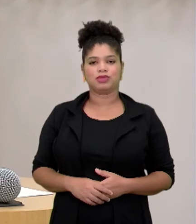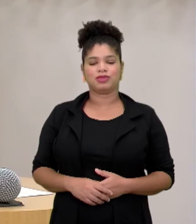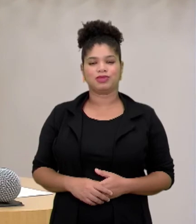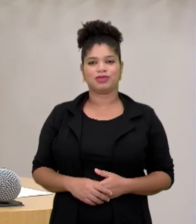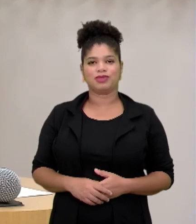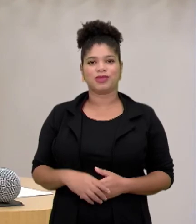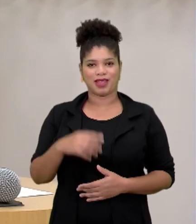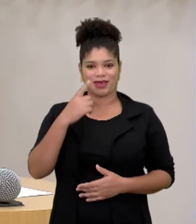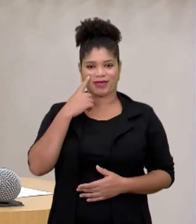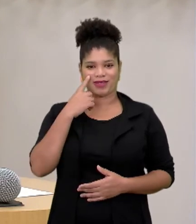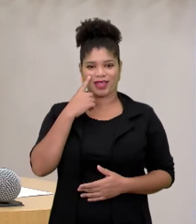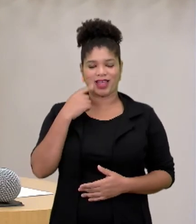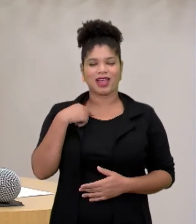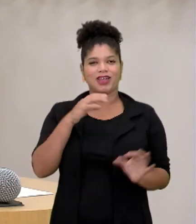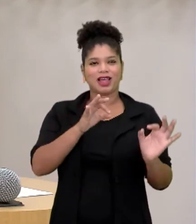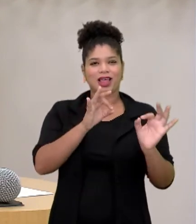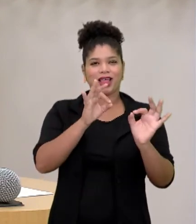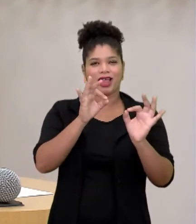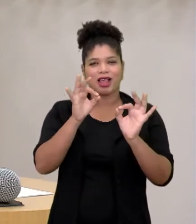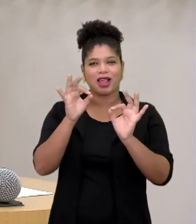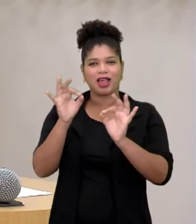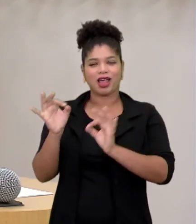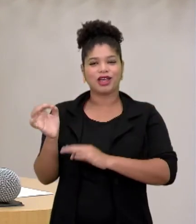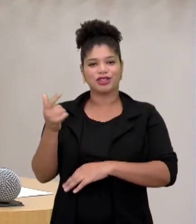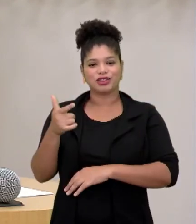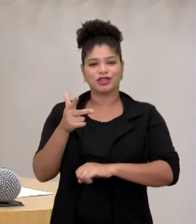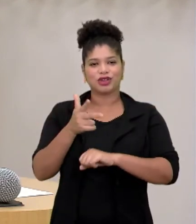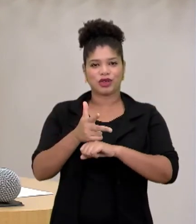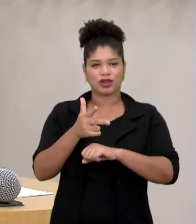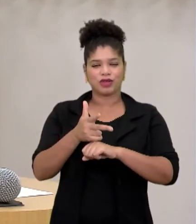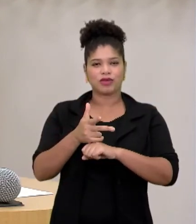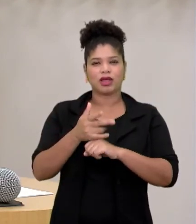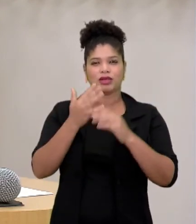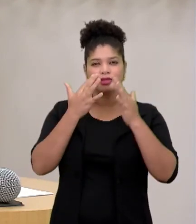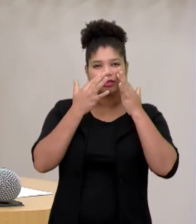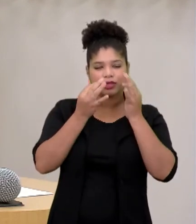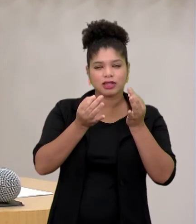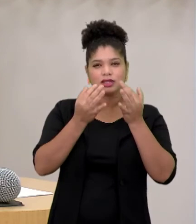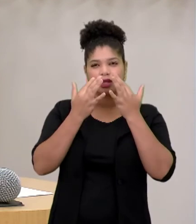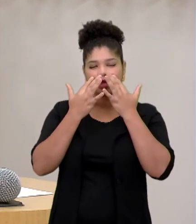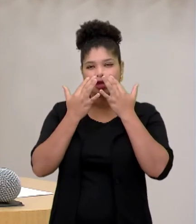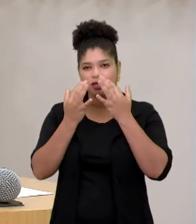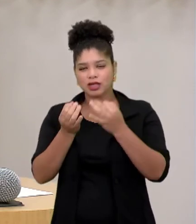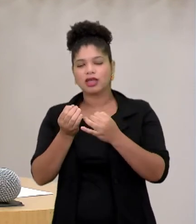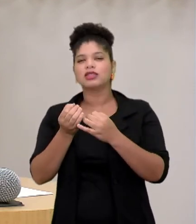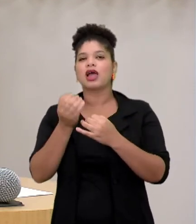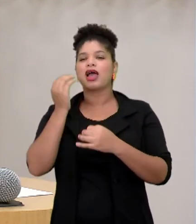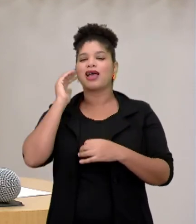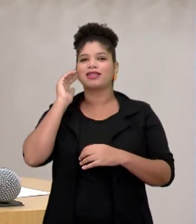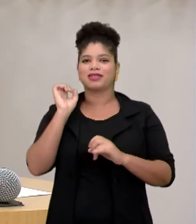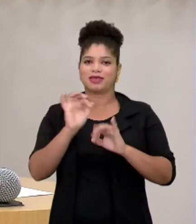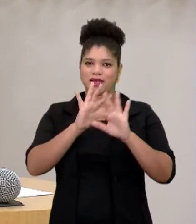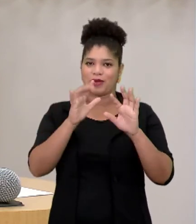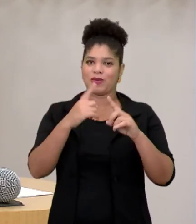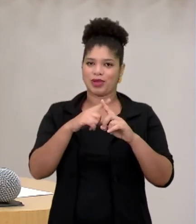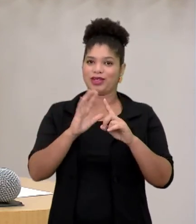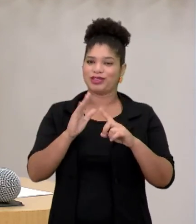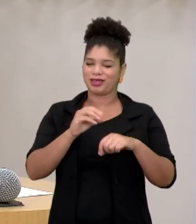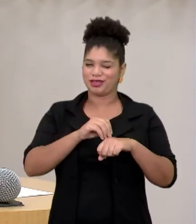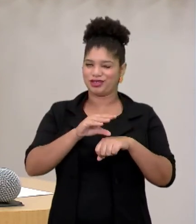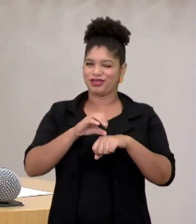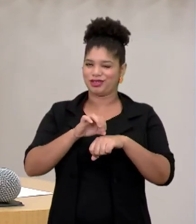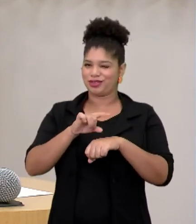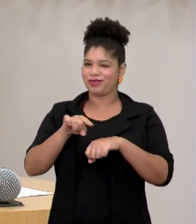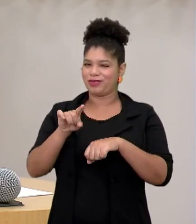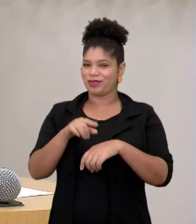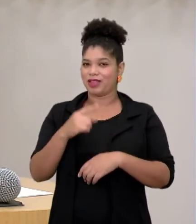Olha só, eu até eu assistindo novamente esse vídeo, escutando, né, com mais calma, com mais clareza e agora que a gente já conversou, eu comecei a reparar que